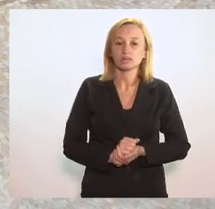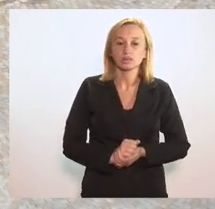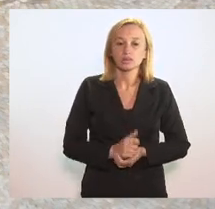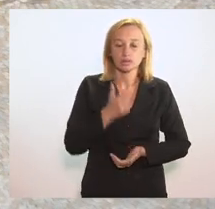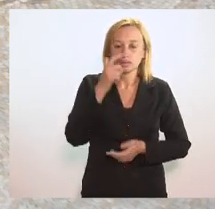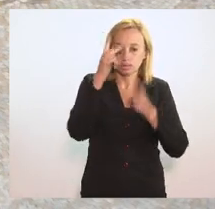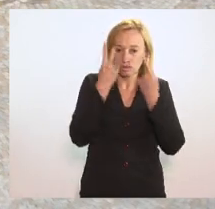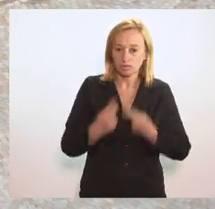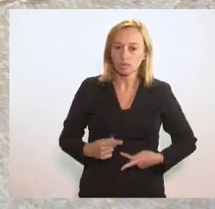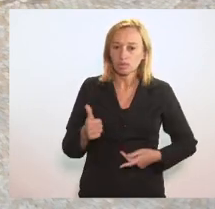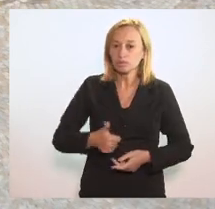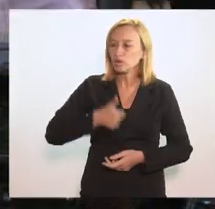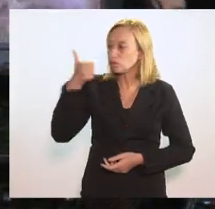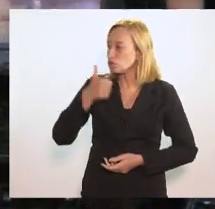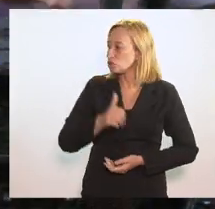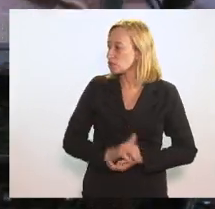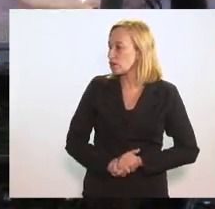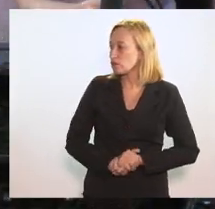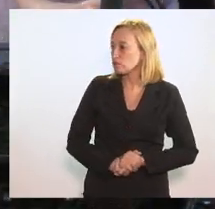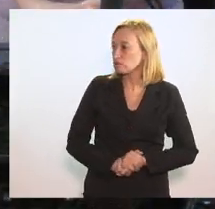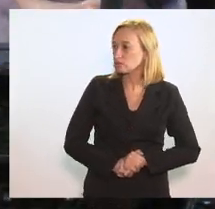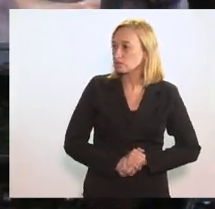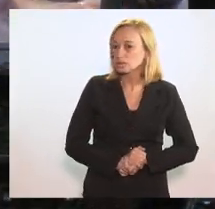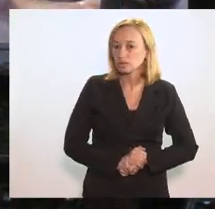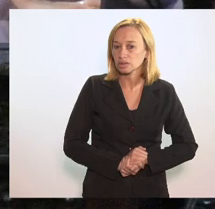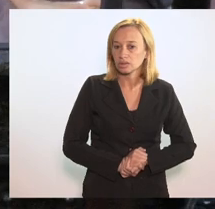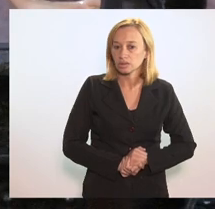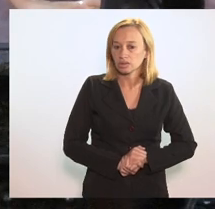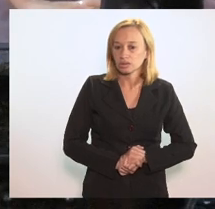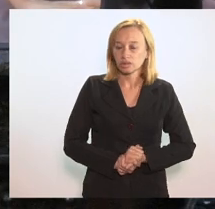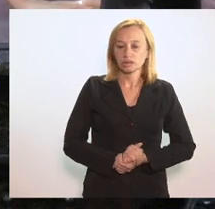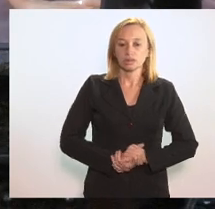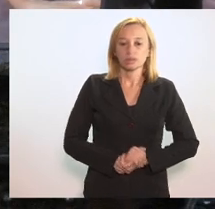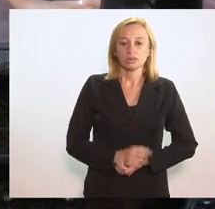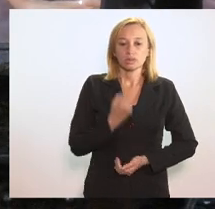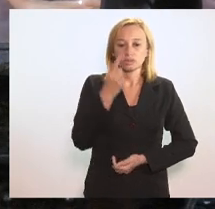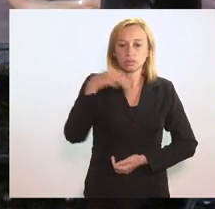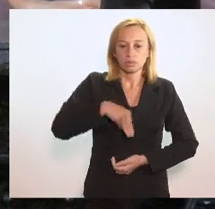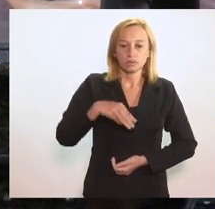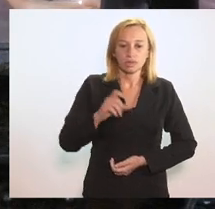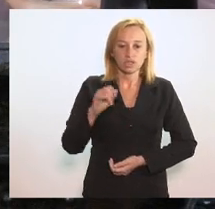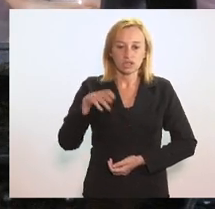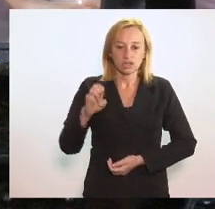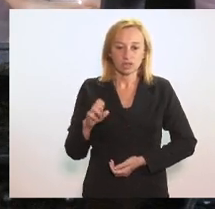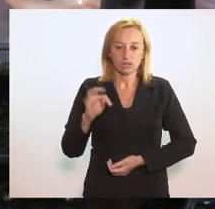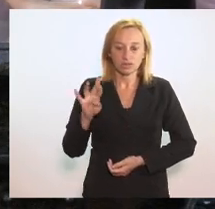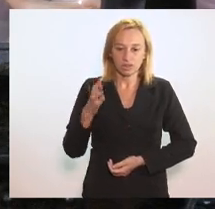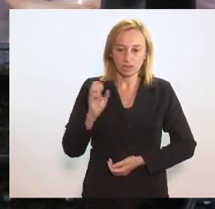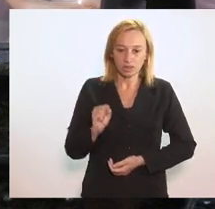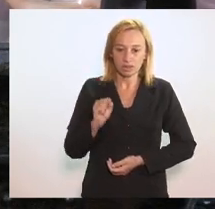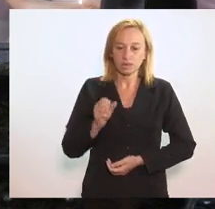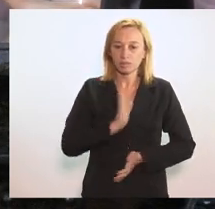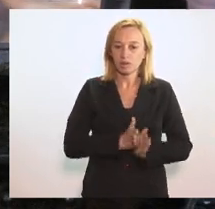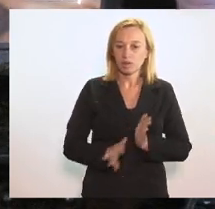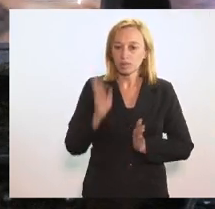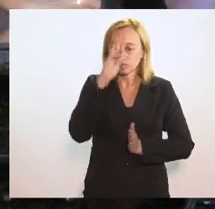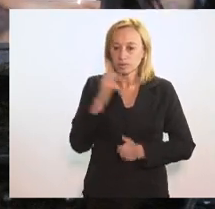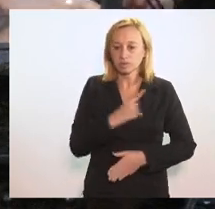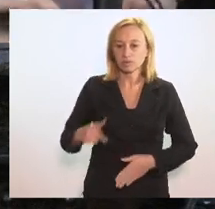melhor. Obrigado, presidente. Deputado Alexandre Freitas, 1 minuto. Pela ordem,